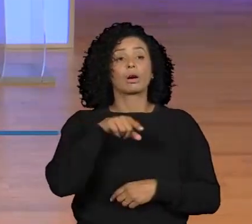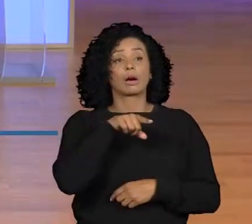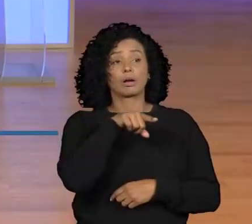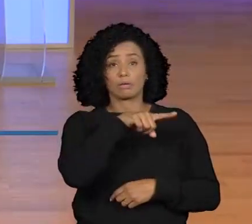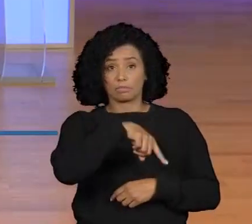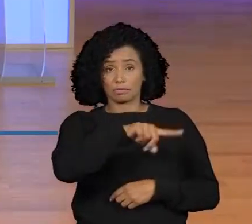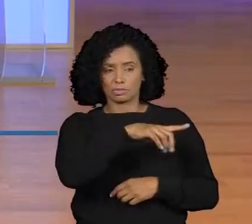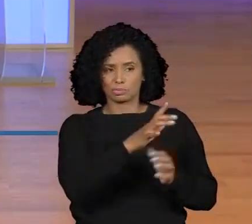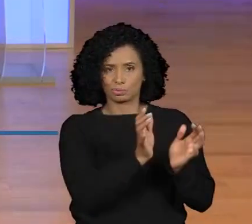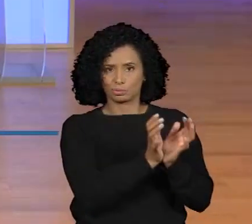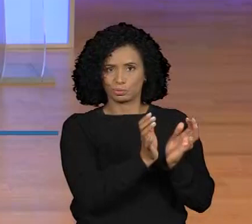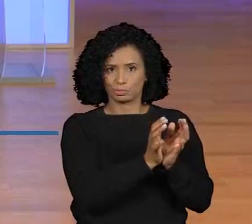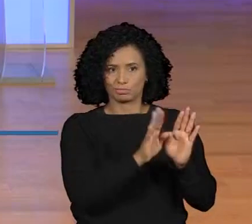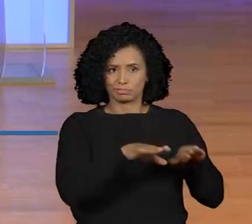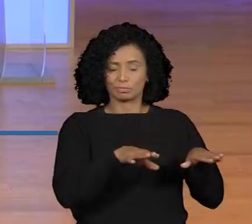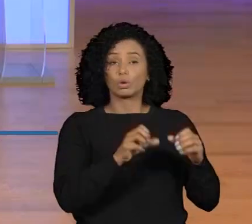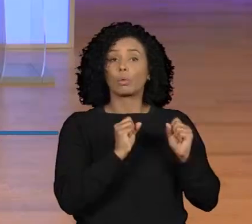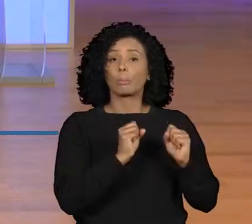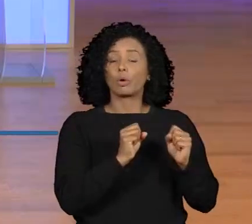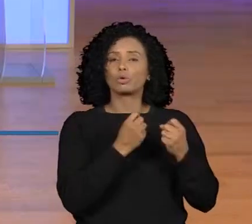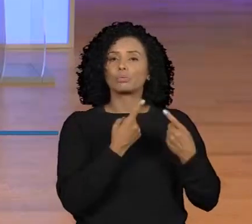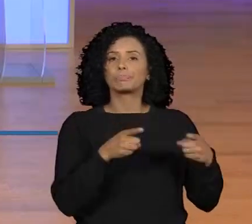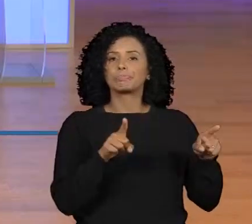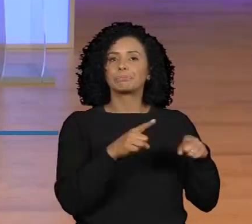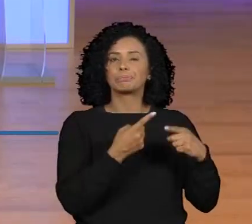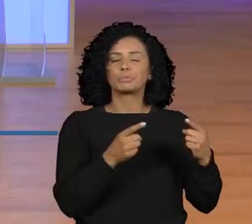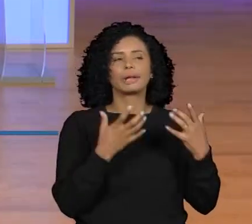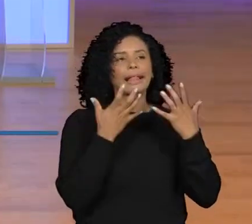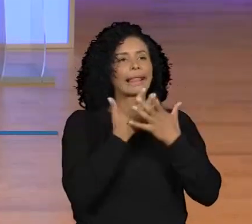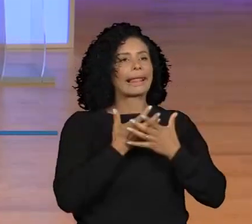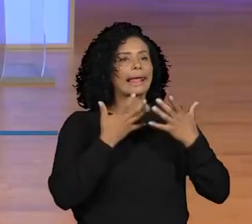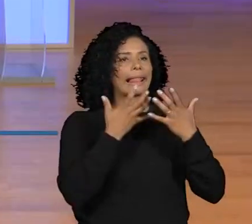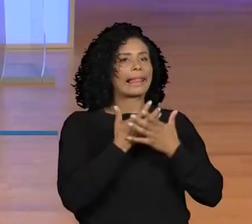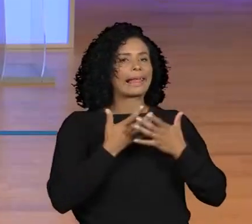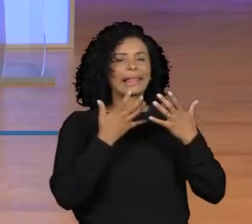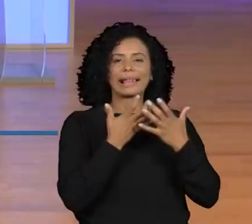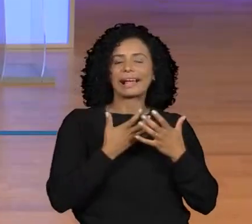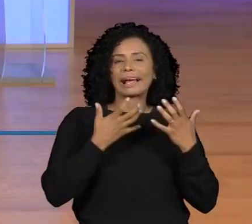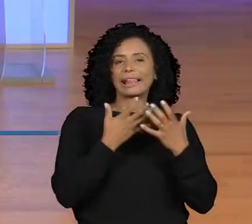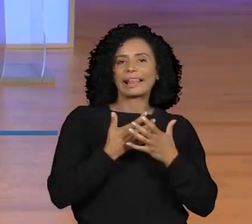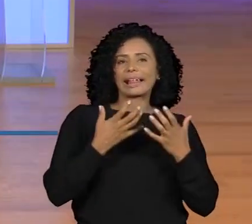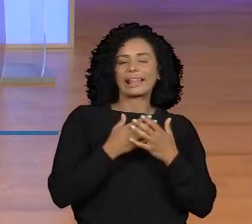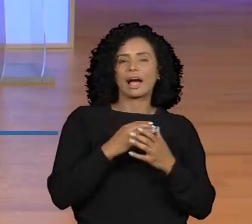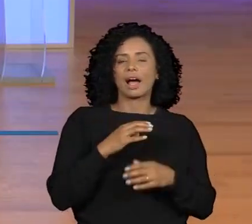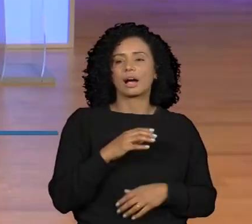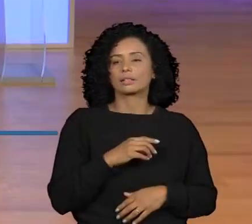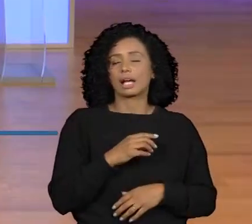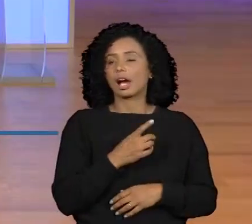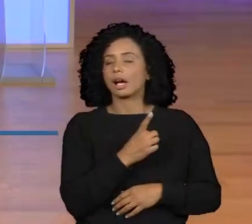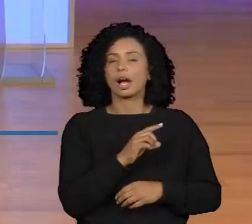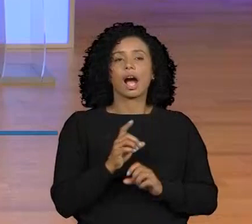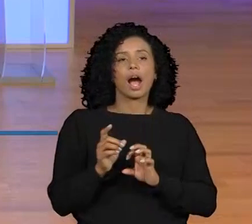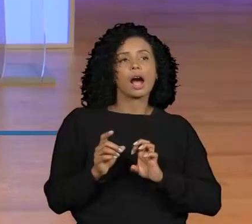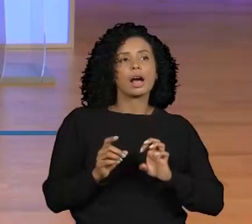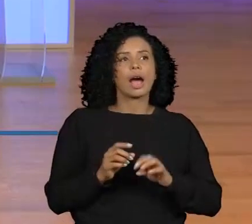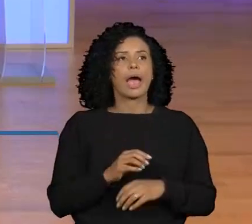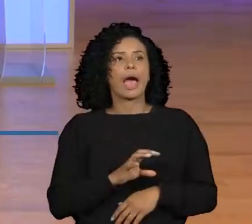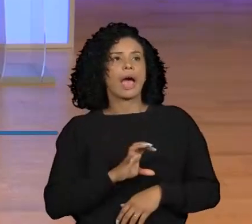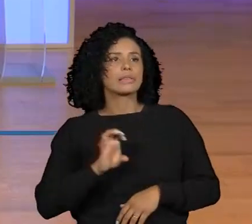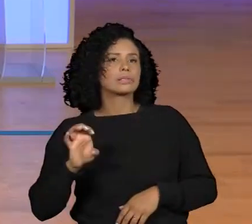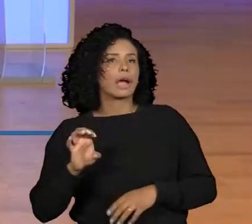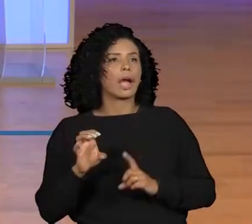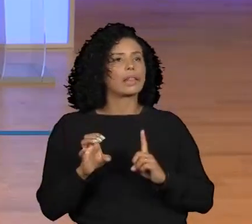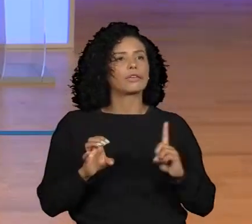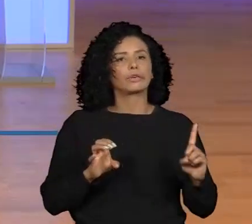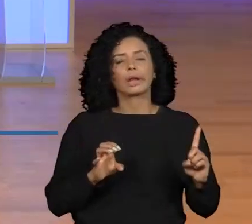a sua turma vocês podem cantar uma música então vocês não vão ficar falando tá quente tá frio direita e esquerda não precisa você vai